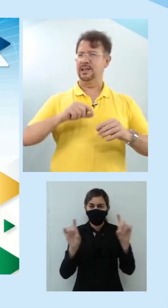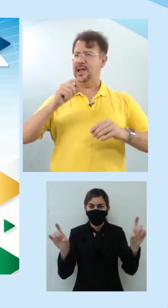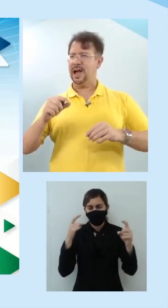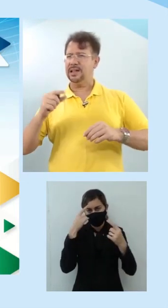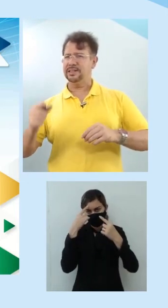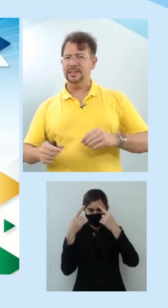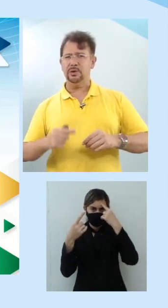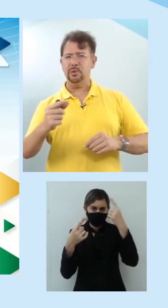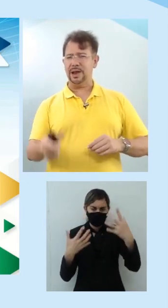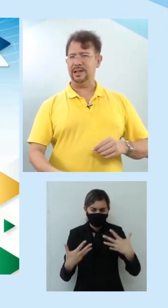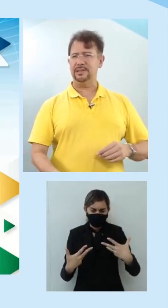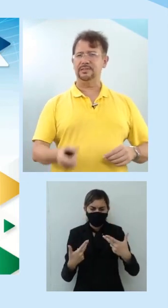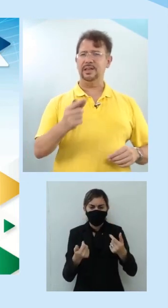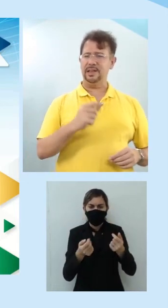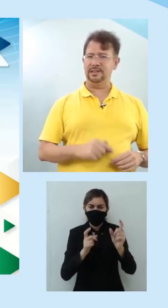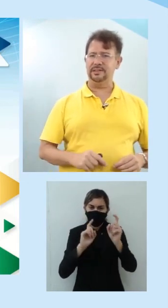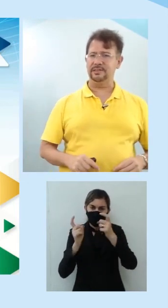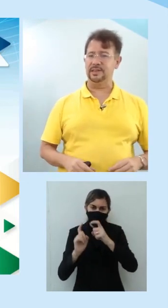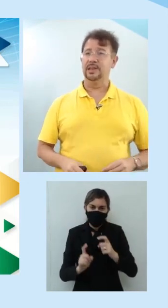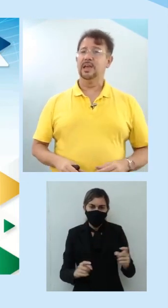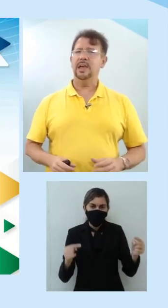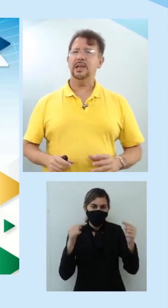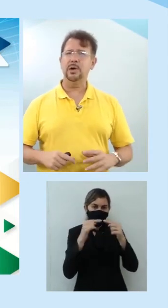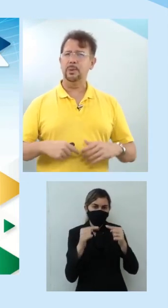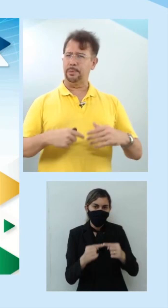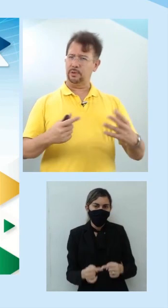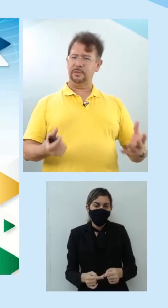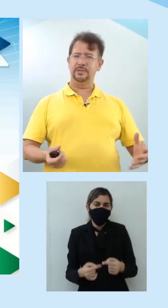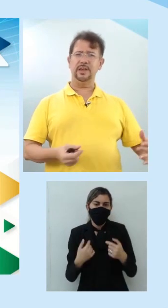ideias articuladas entre si.